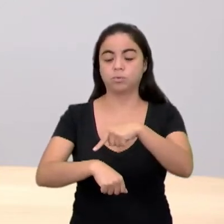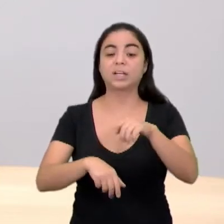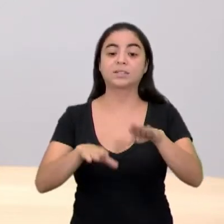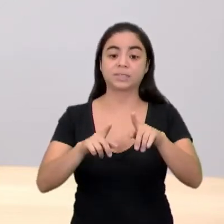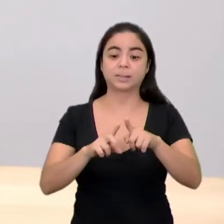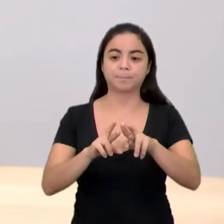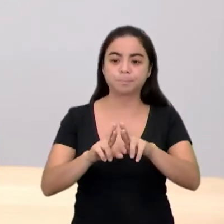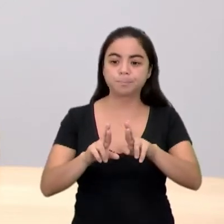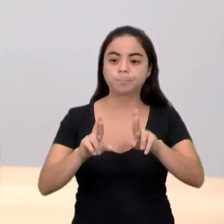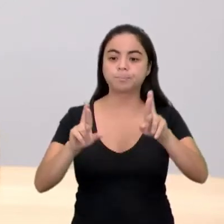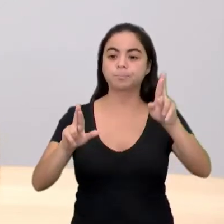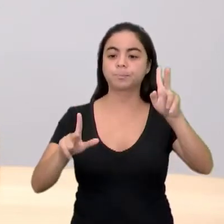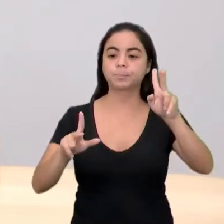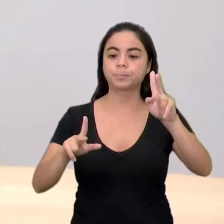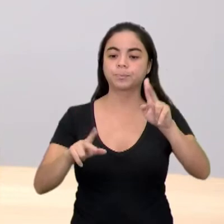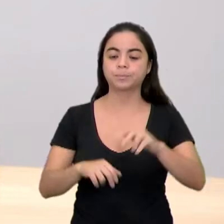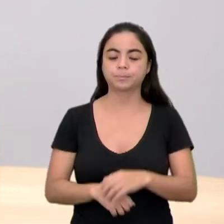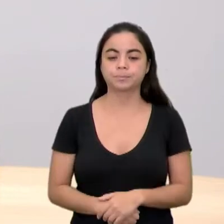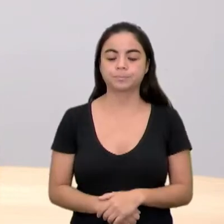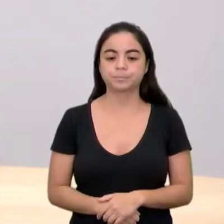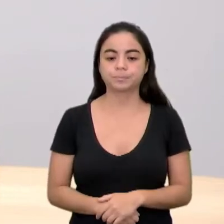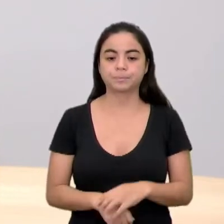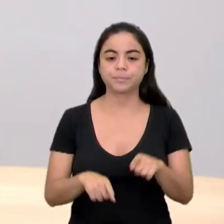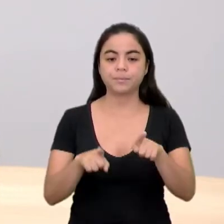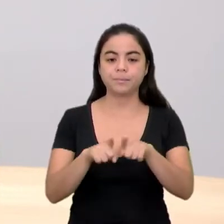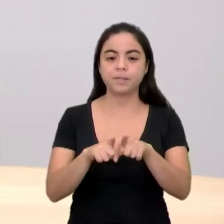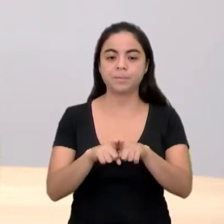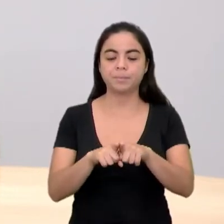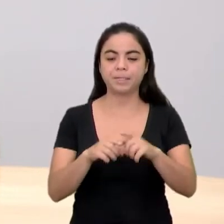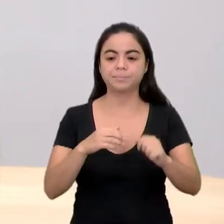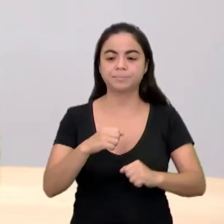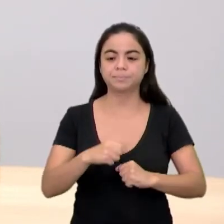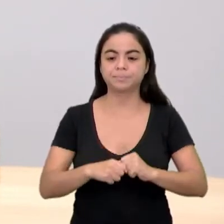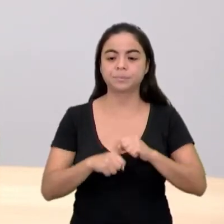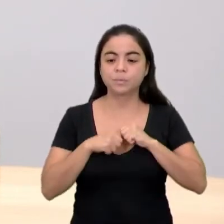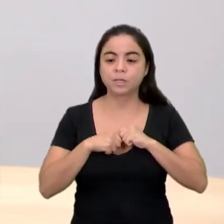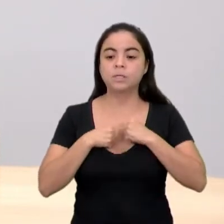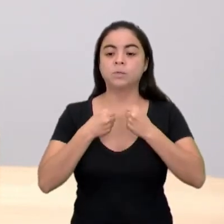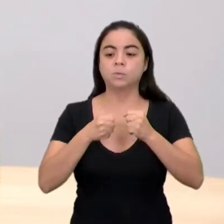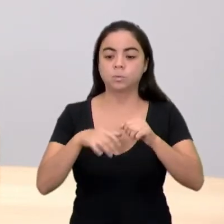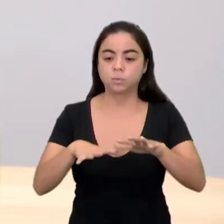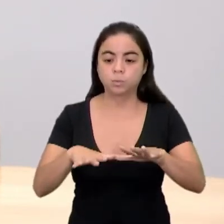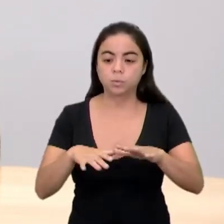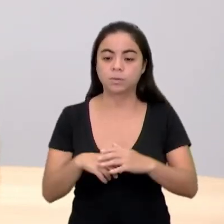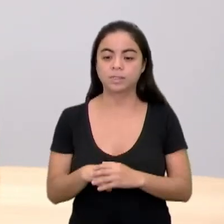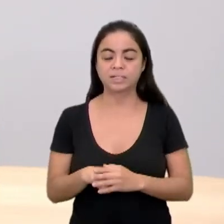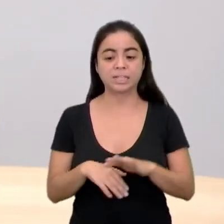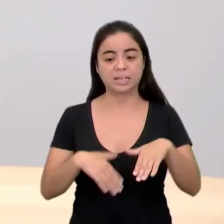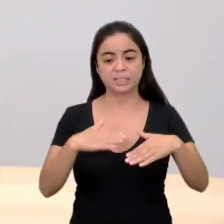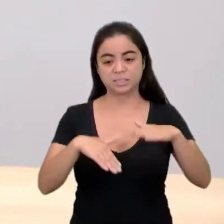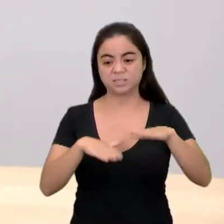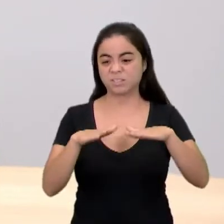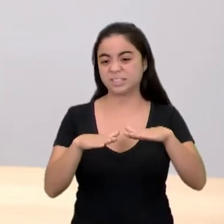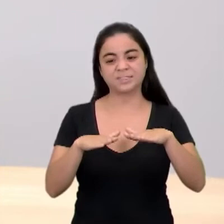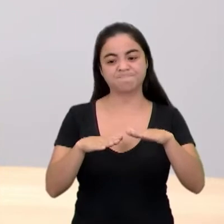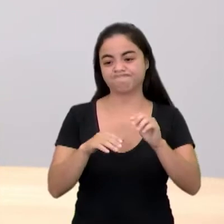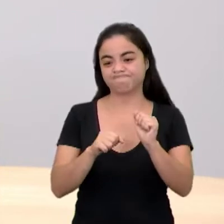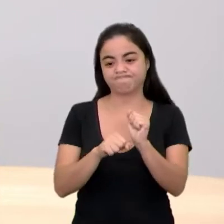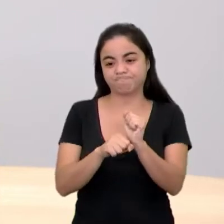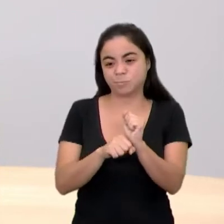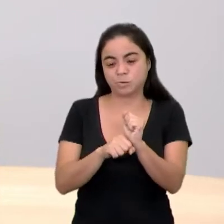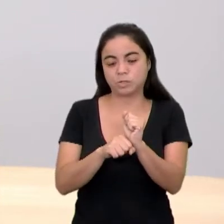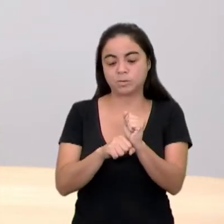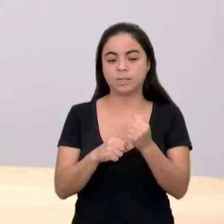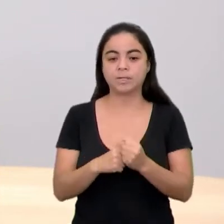discrepâncias, aquelas atitudes ou abordagens que não são muito ligadas ao que se espera eticamente